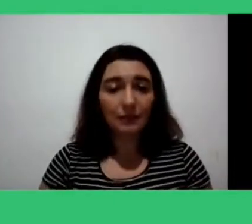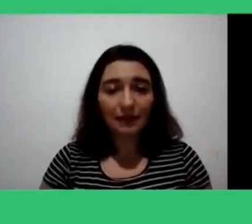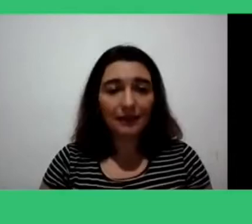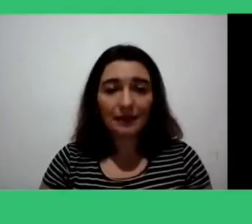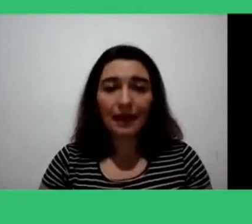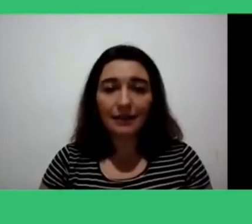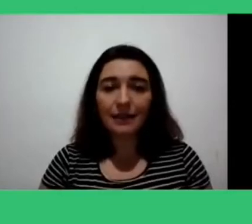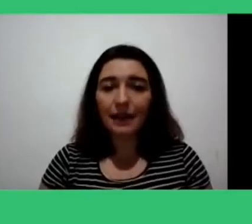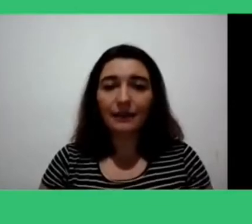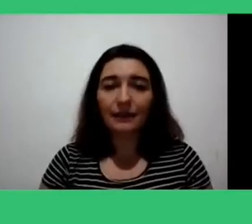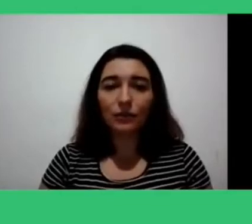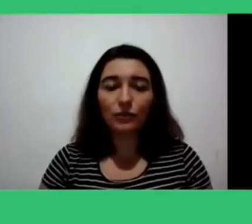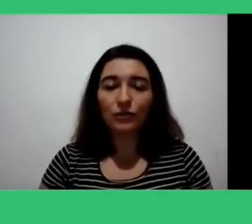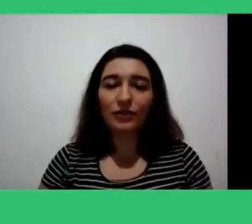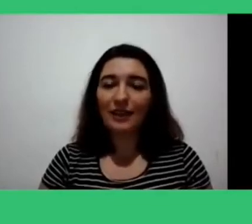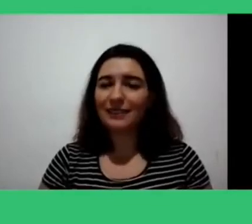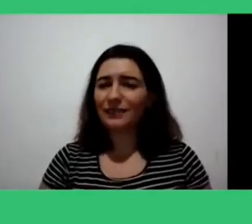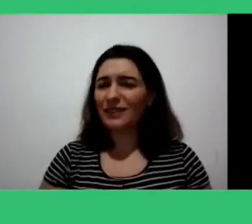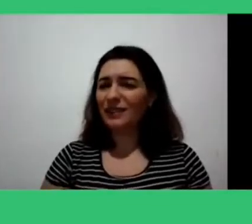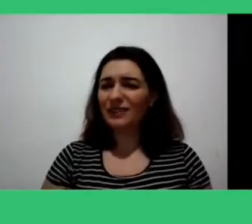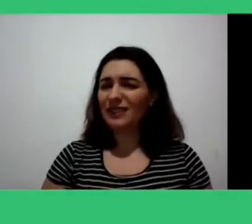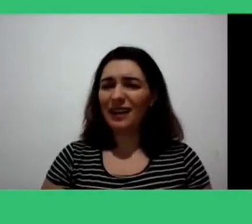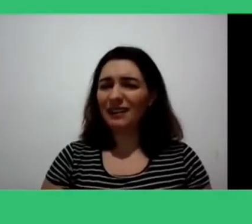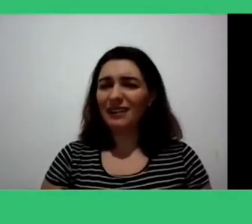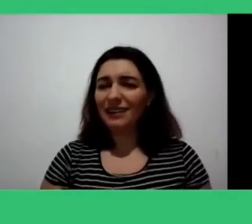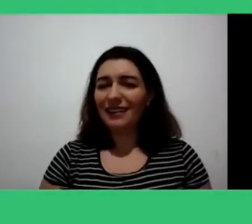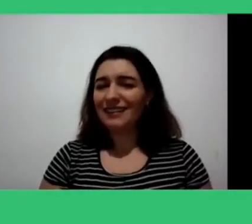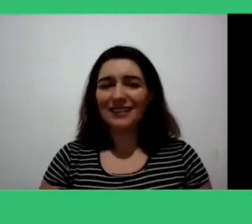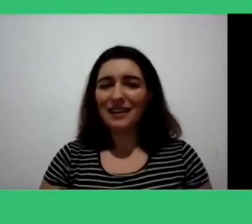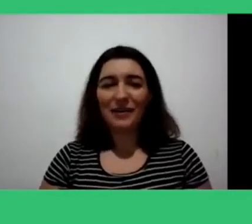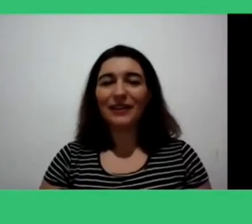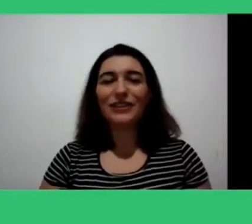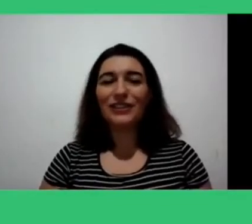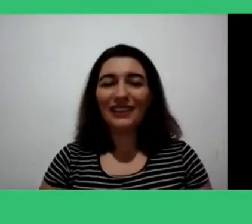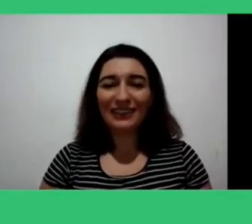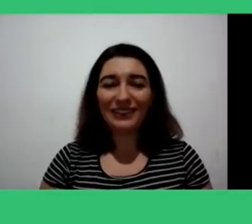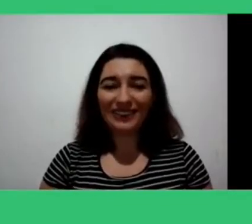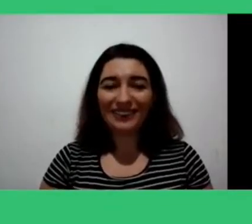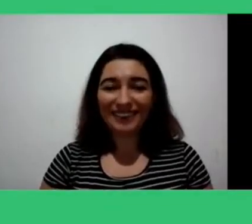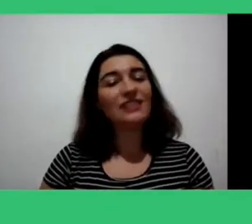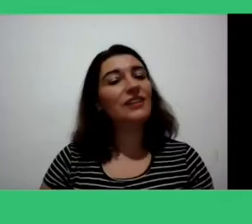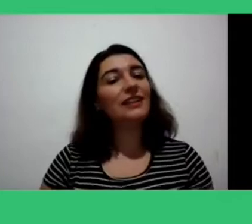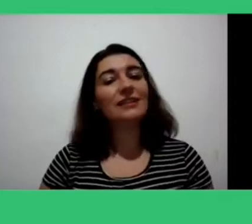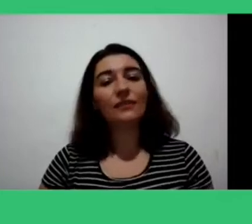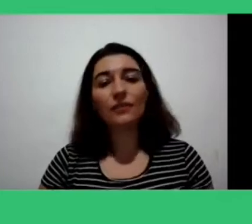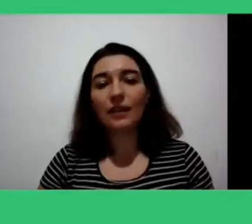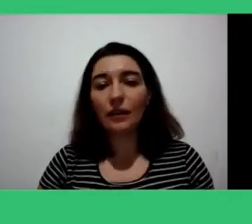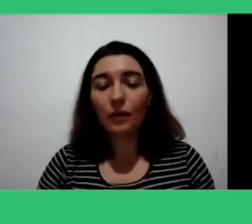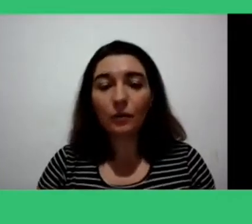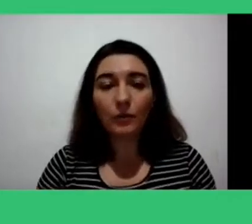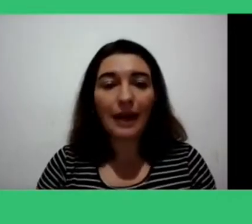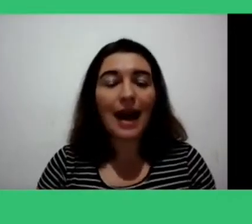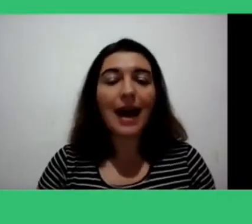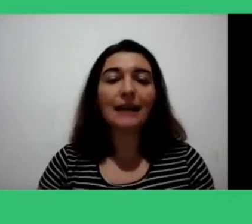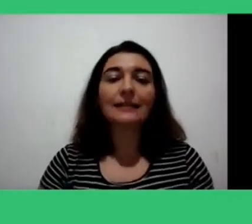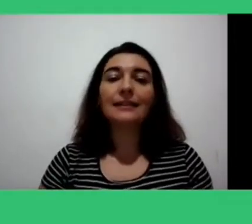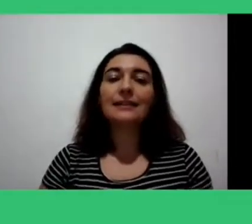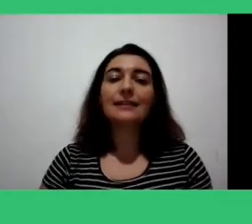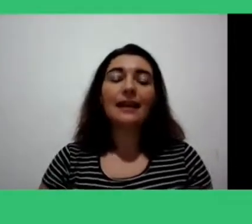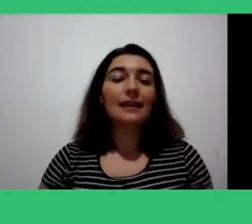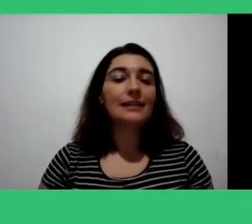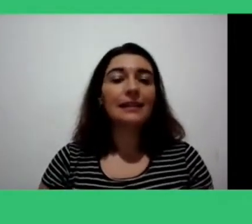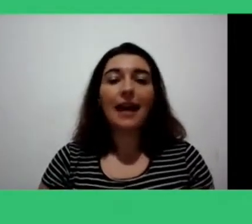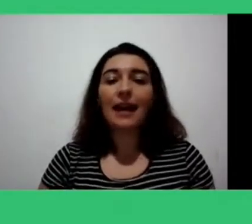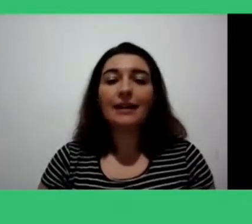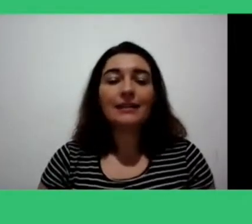desuso. Também tem sinais que caem em desuso. Sinais que você olha e fala assim, ai, esse sinal é antigo. Gírias que vão sendo